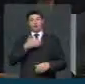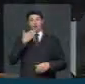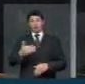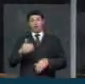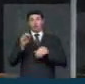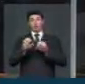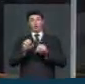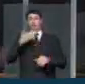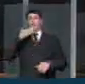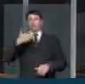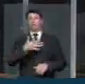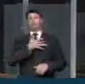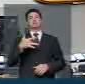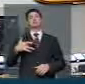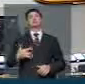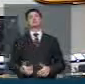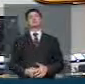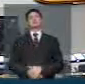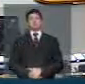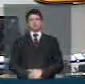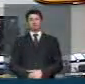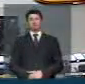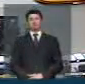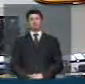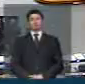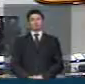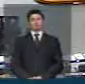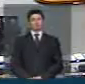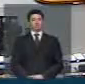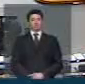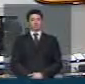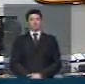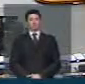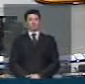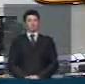e pela saúde. Muito bem, professora Dorinha.